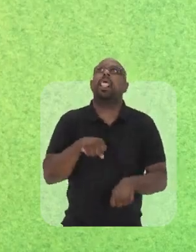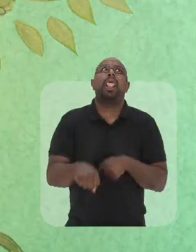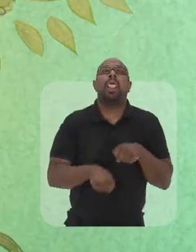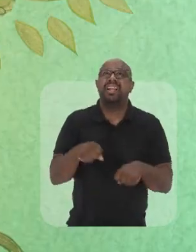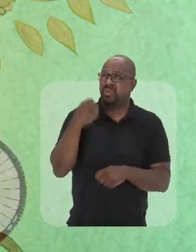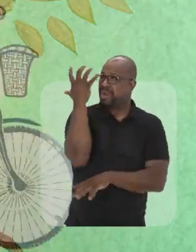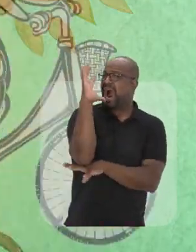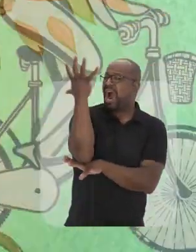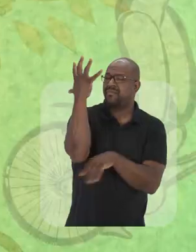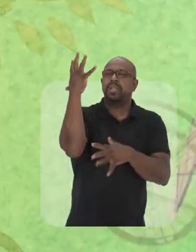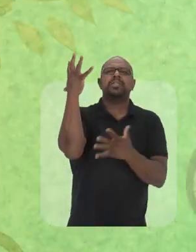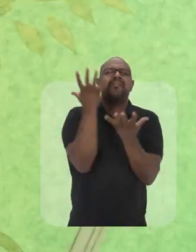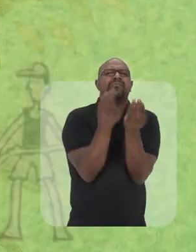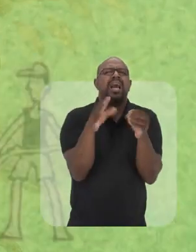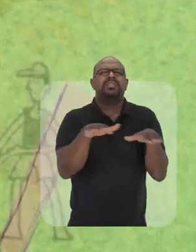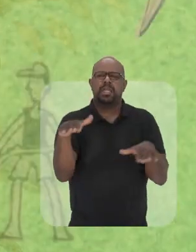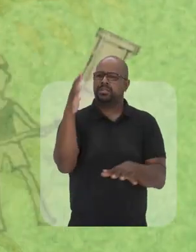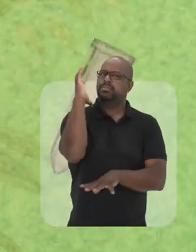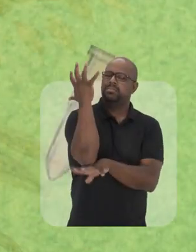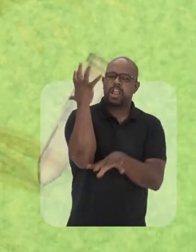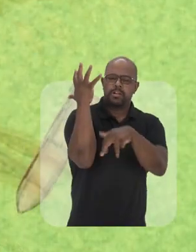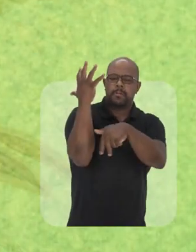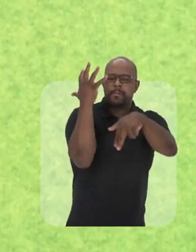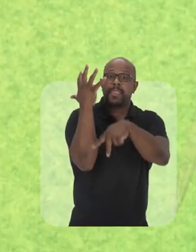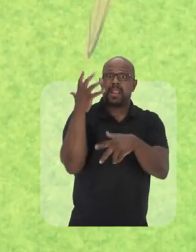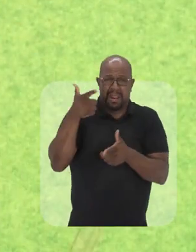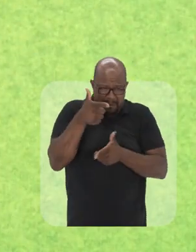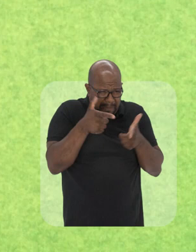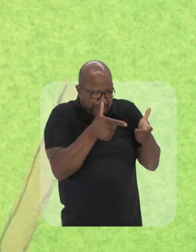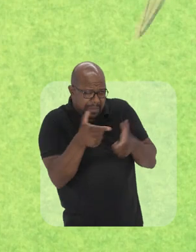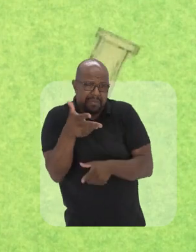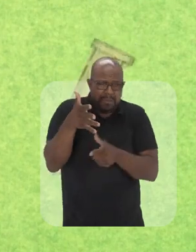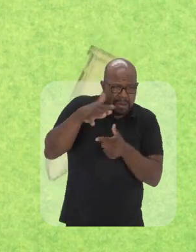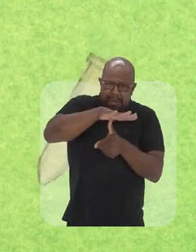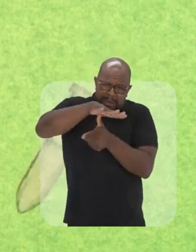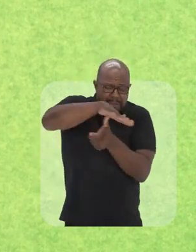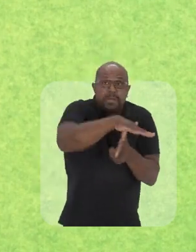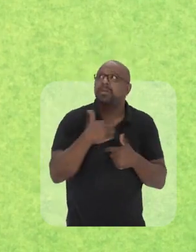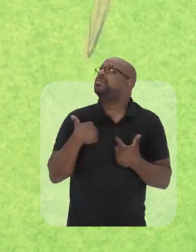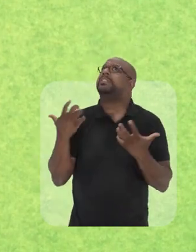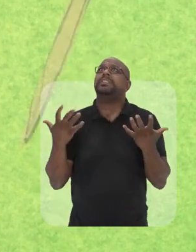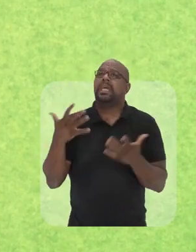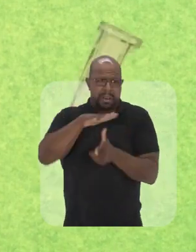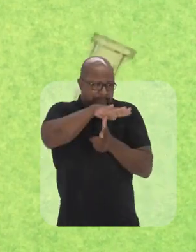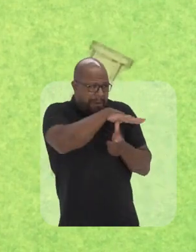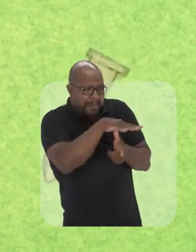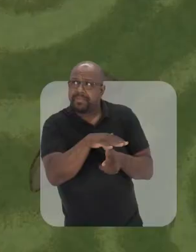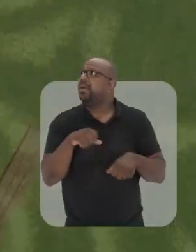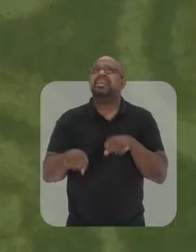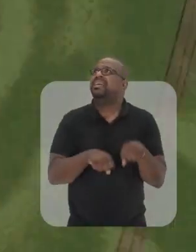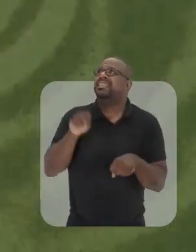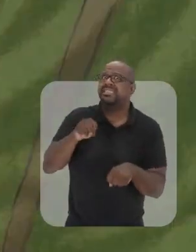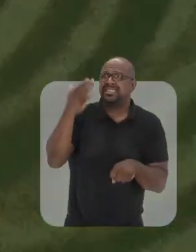bicicleta, e tinha uma árvore enorme, os meninos estavam debaixo da árvore. E eles começaram a atirar. E eu pensei, o que que eu faço? Eu estava no meio da rua. Eles